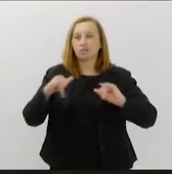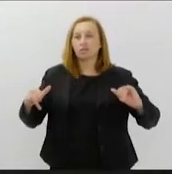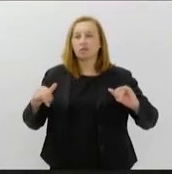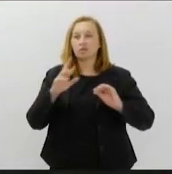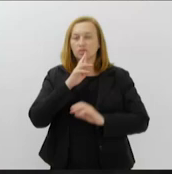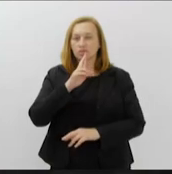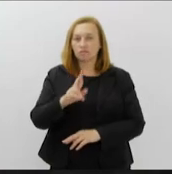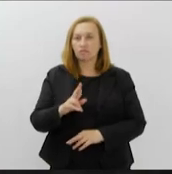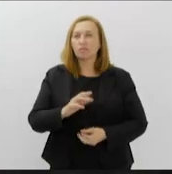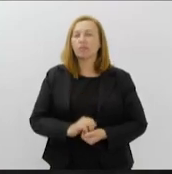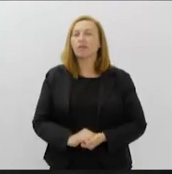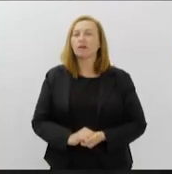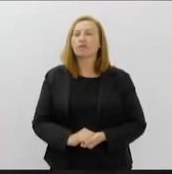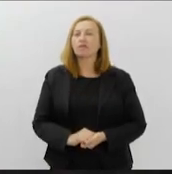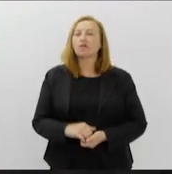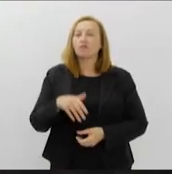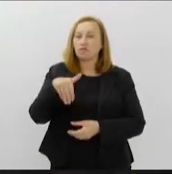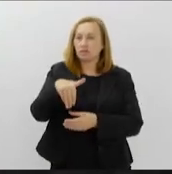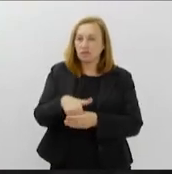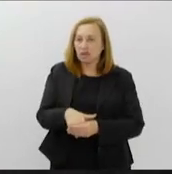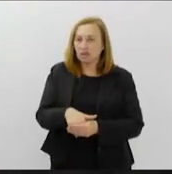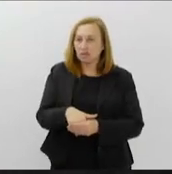resultado.